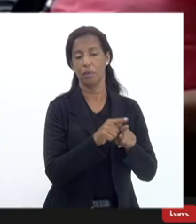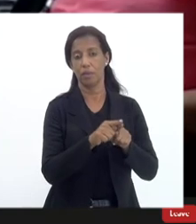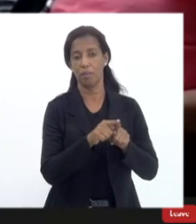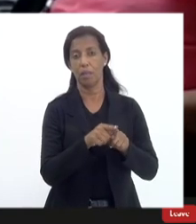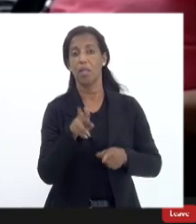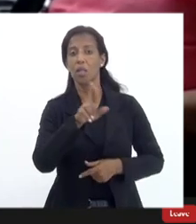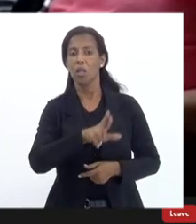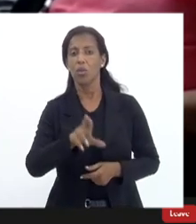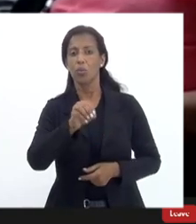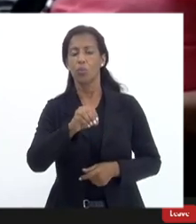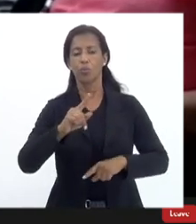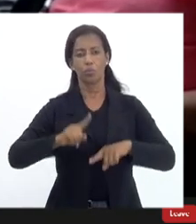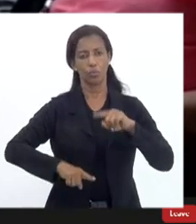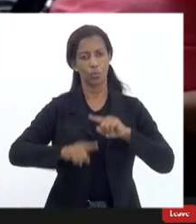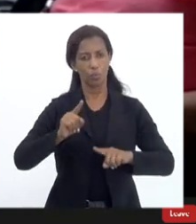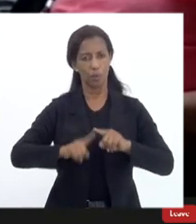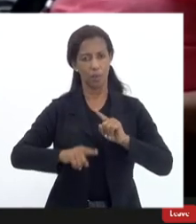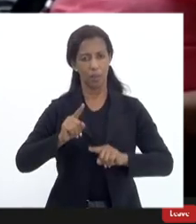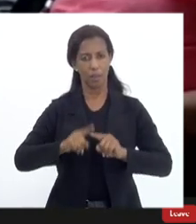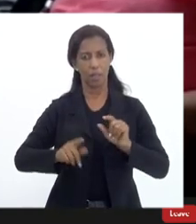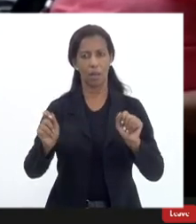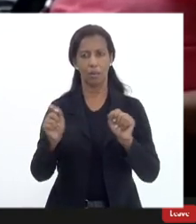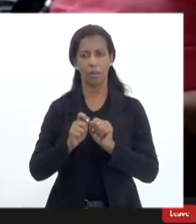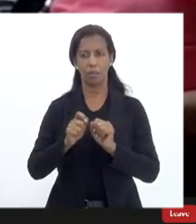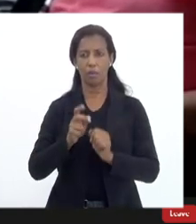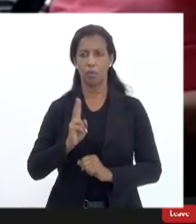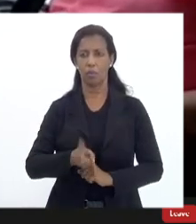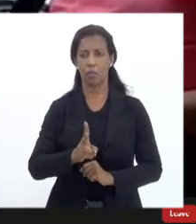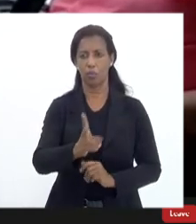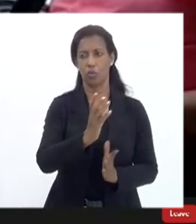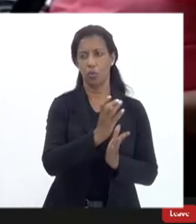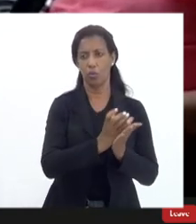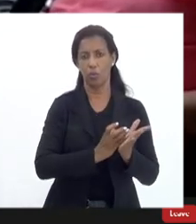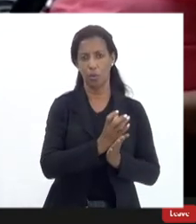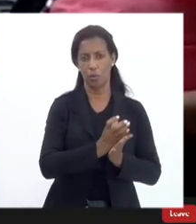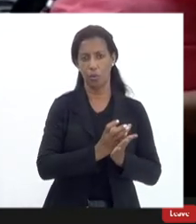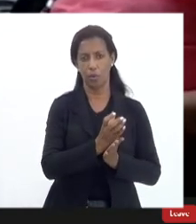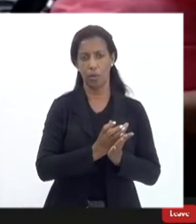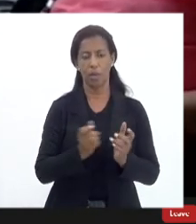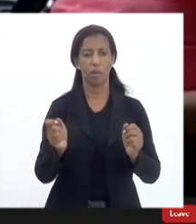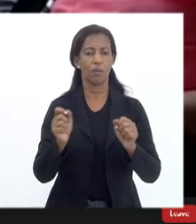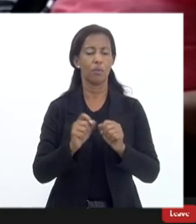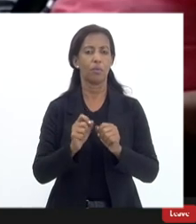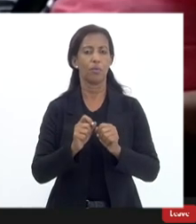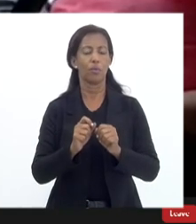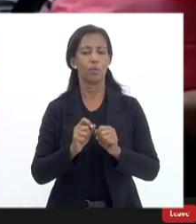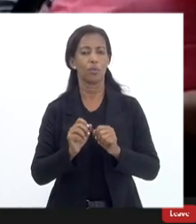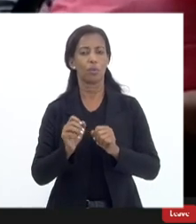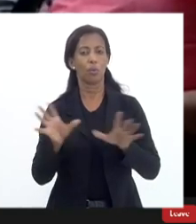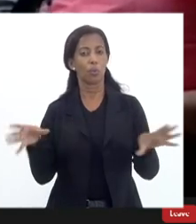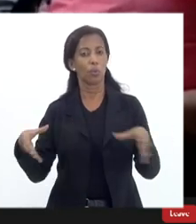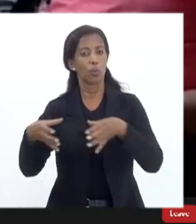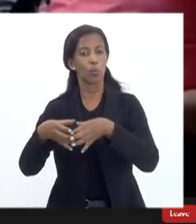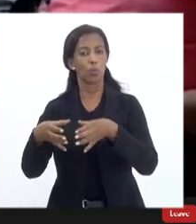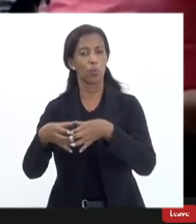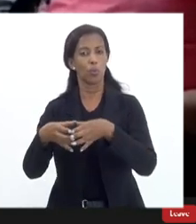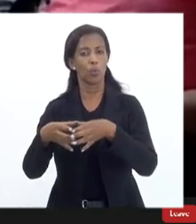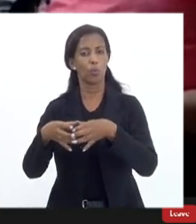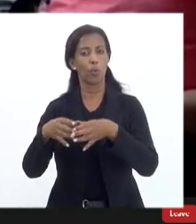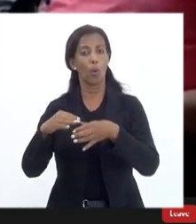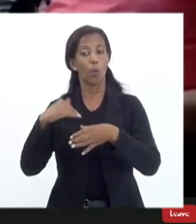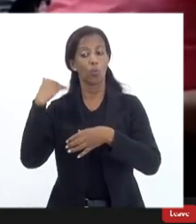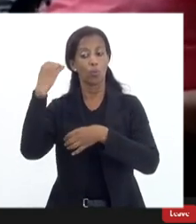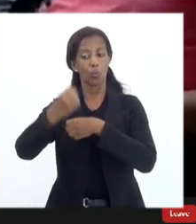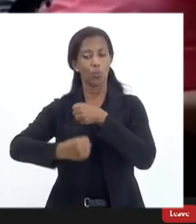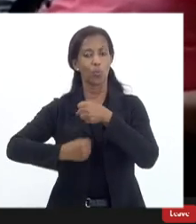dos materiais produzidos para o contínuo curricular que fossem usados nas turmas do ano vigente,